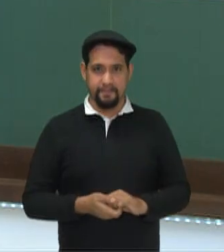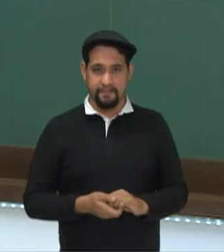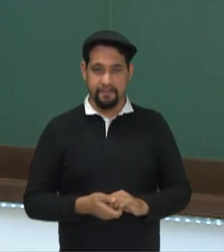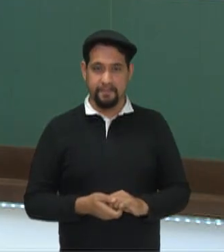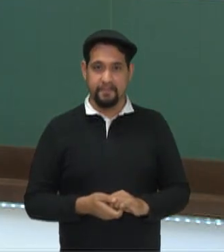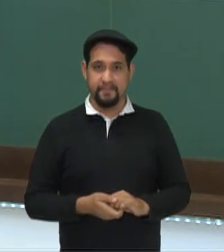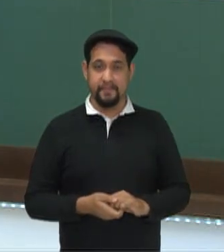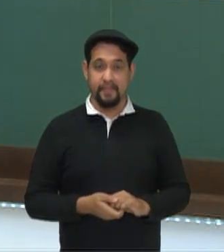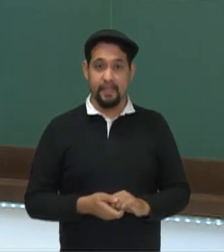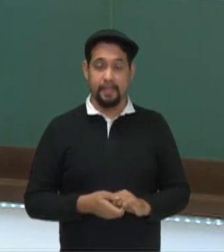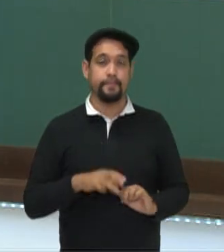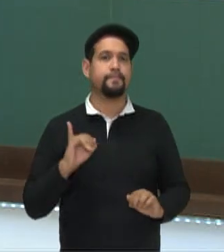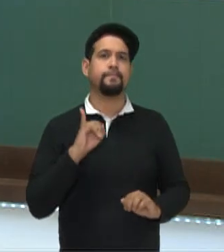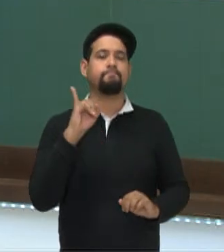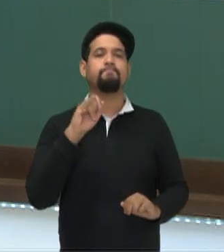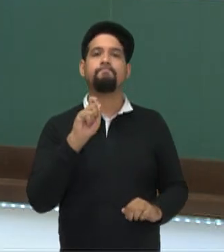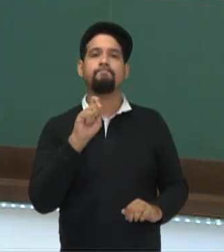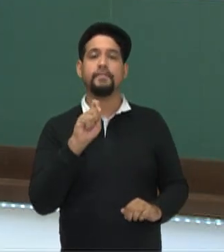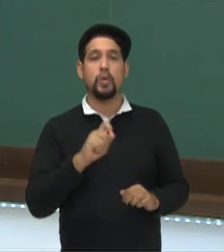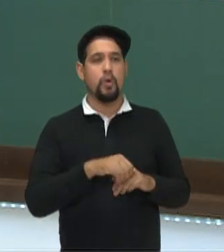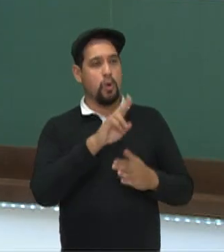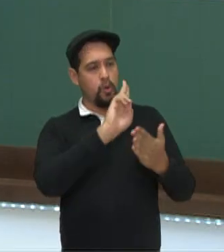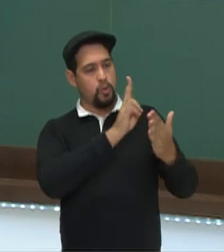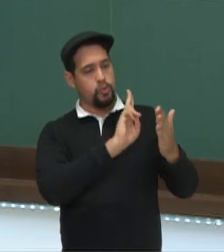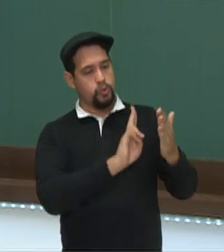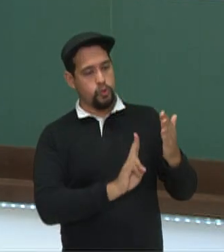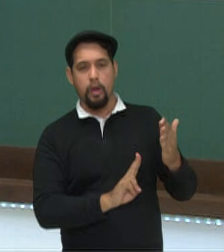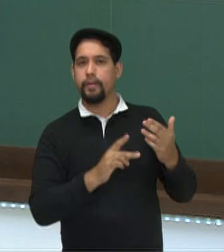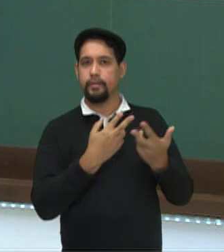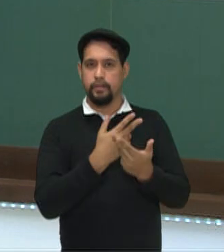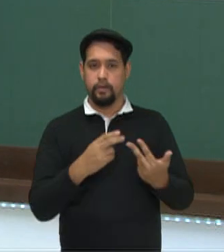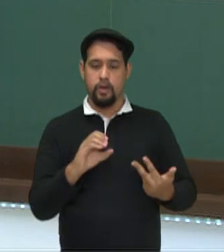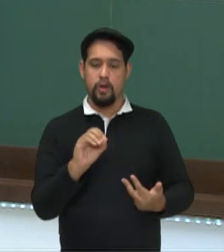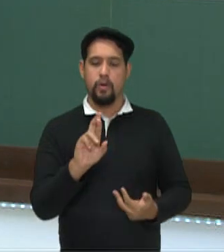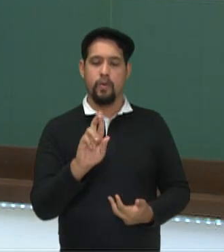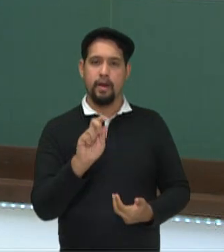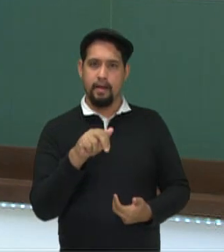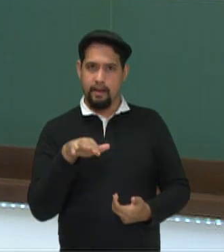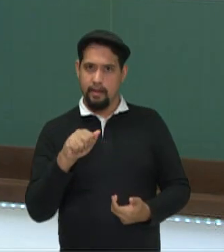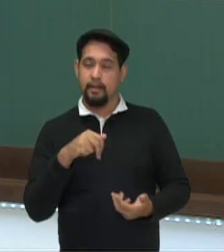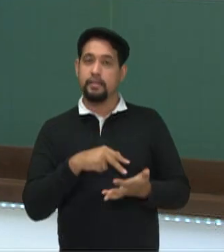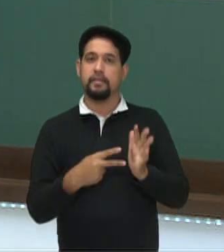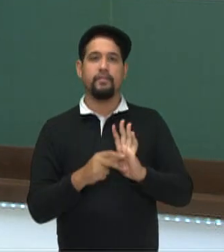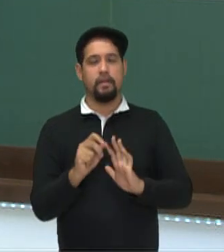os fundamentos para nomear uma substância orgânica